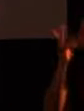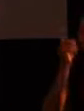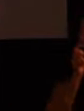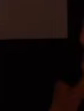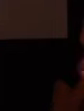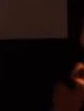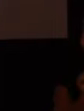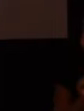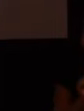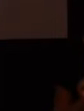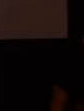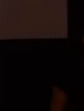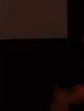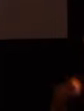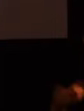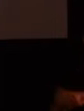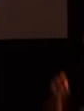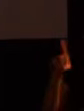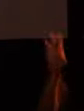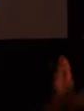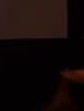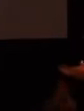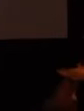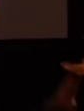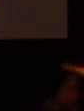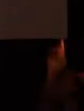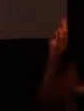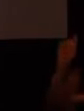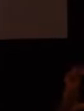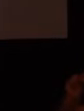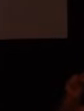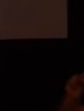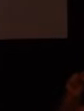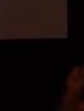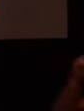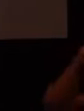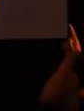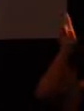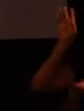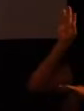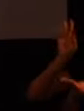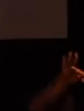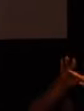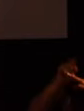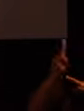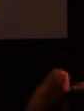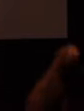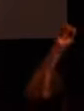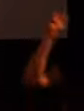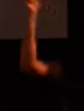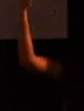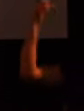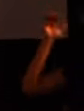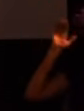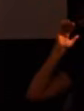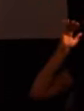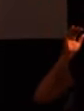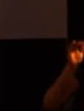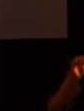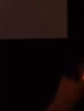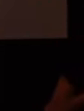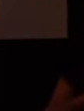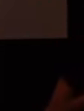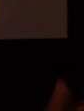no inverno, porque no inverno o dia é mais curto, o sol tende a ficar mais baixo, então a projeção da sombra ela se dá para a praia. E é aí que a gente precisa restringir de